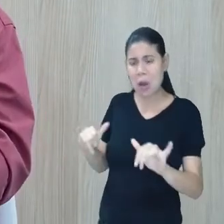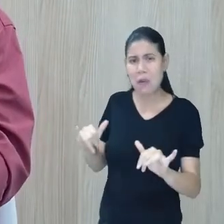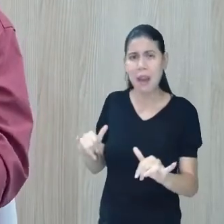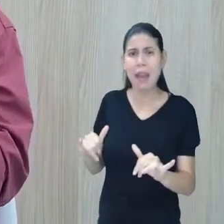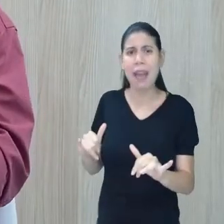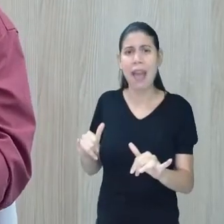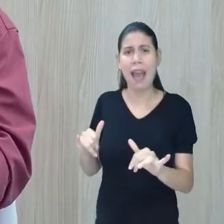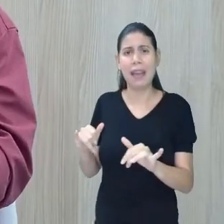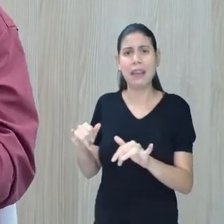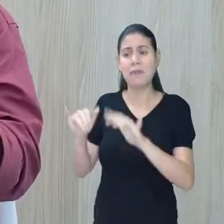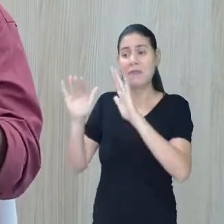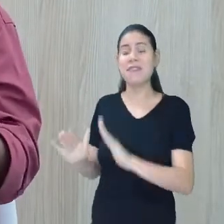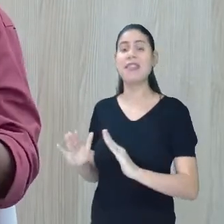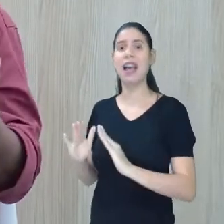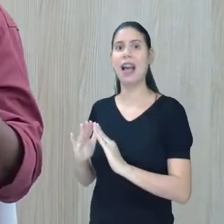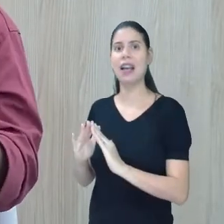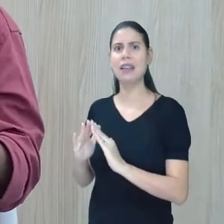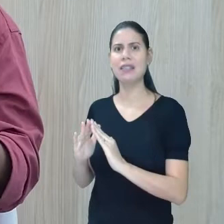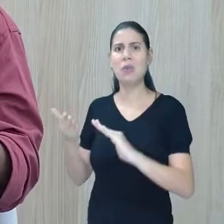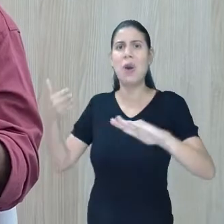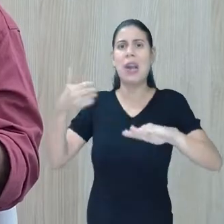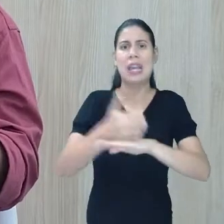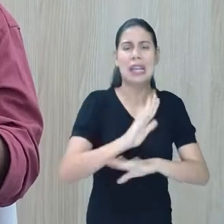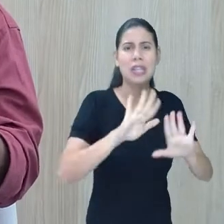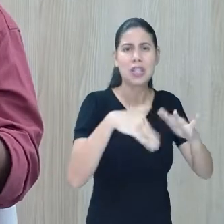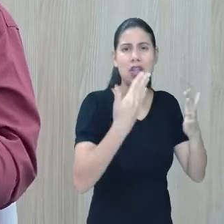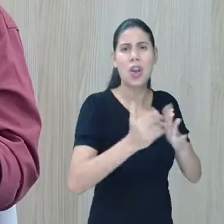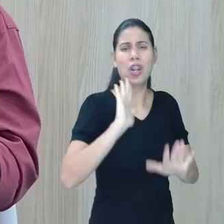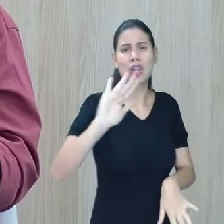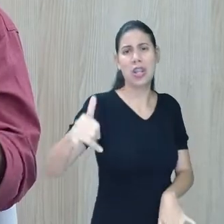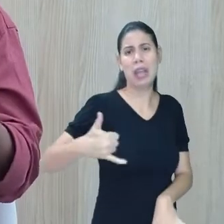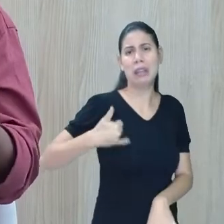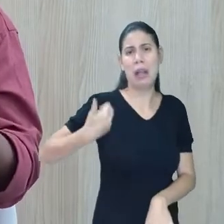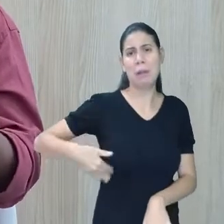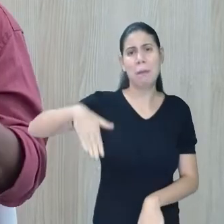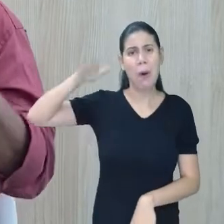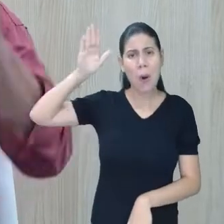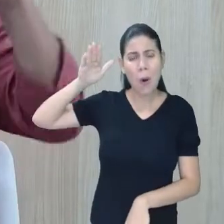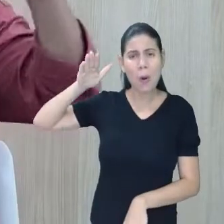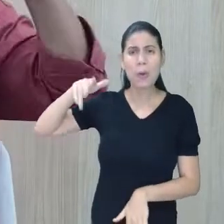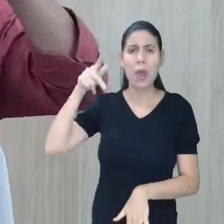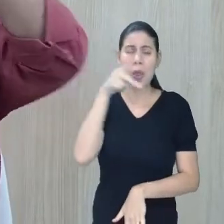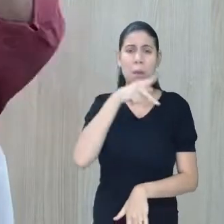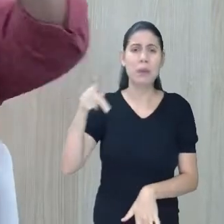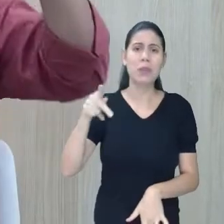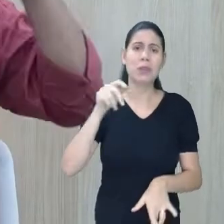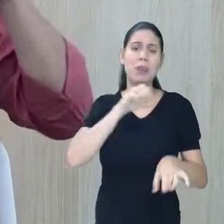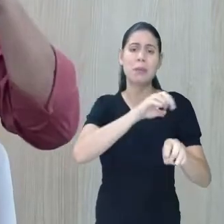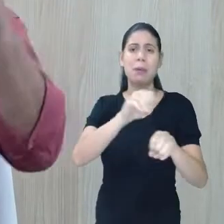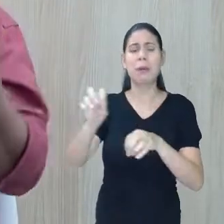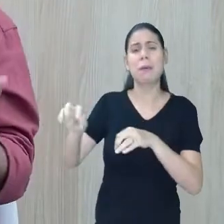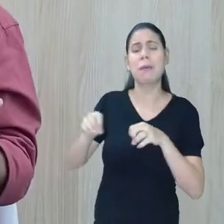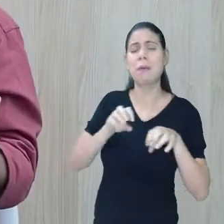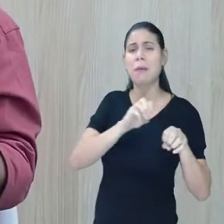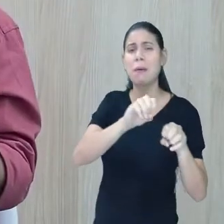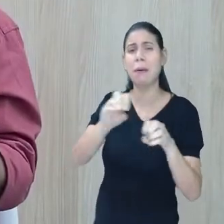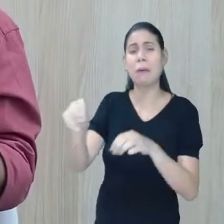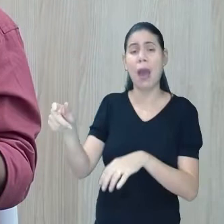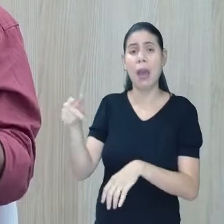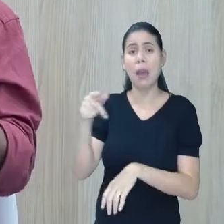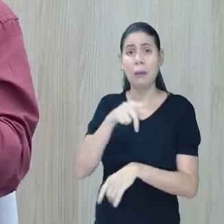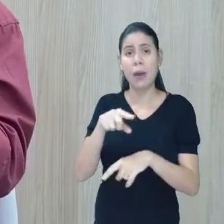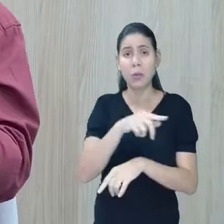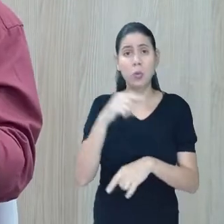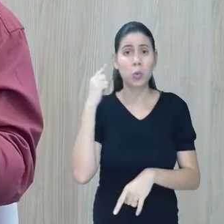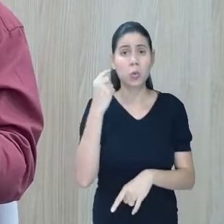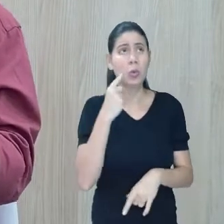na escola muito tarde. Quando ele chega na escola, tem um professor lá, ensinando para ele. Ele não está entendendo nada que está falando, e